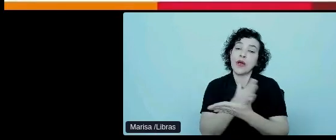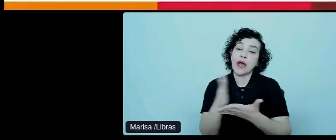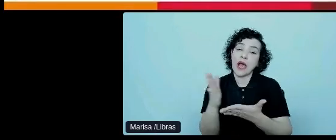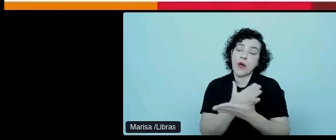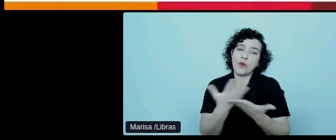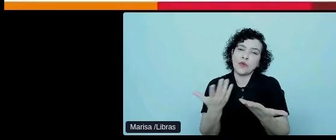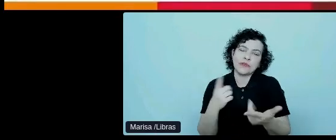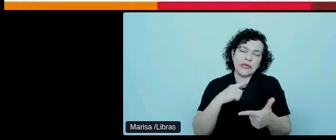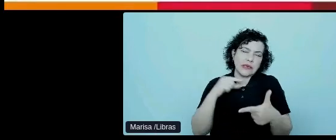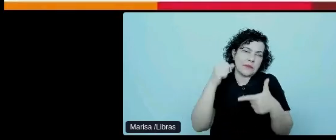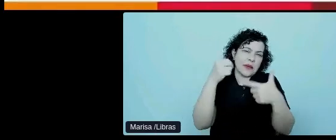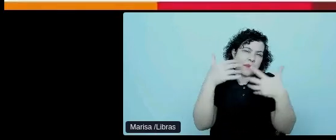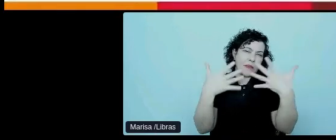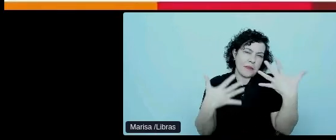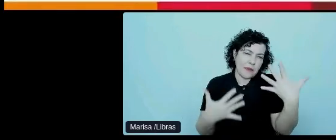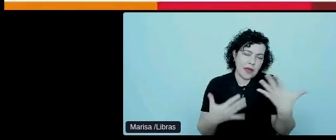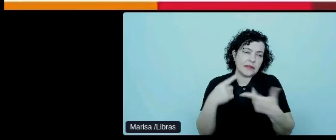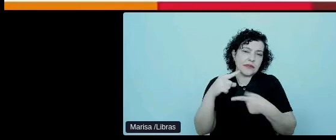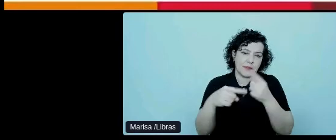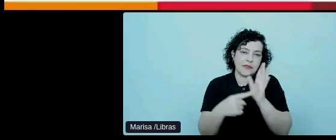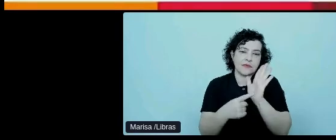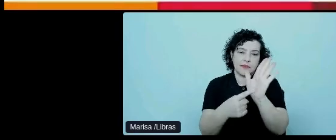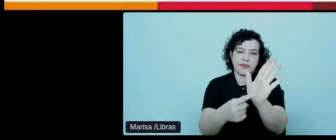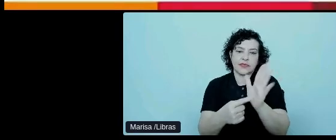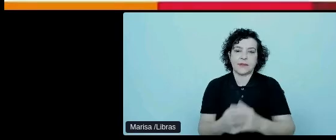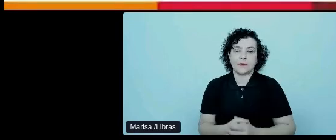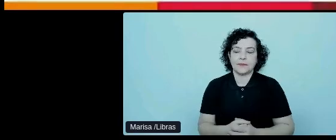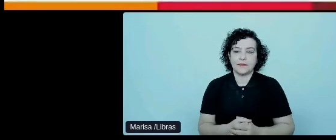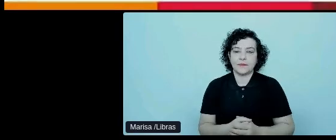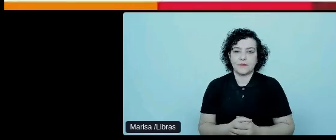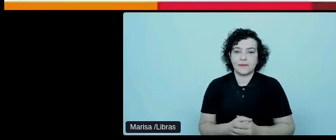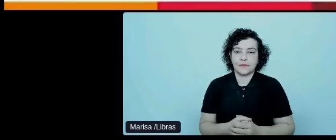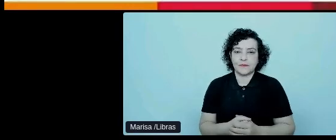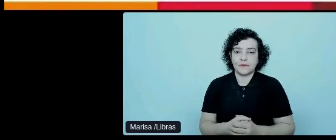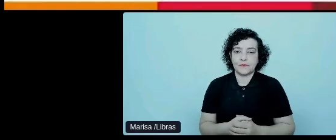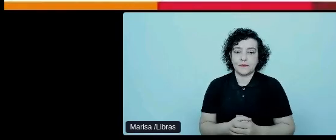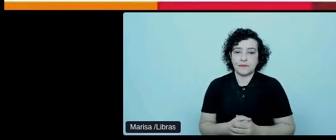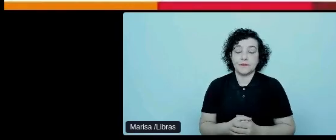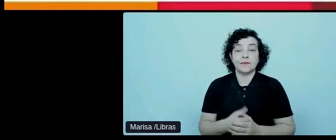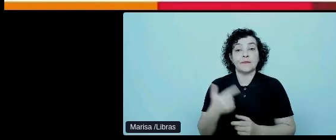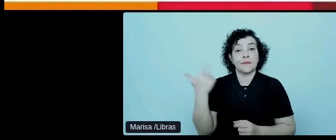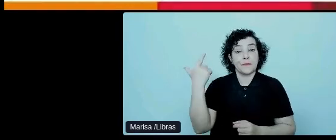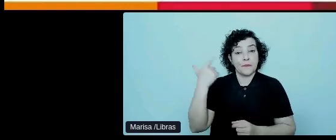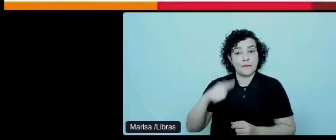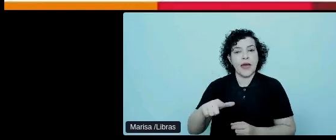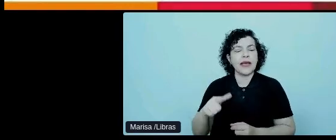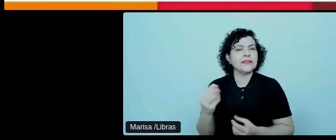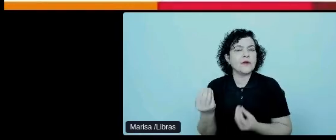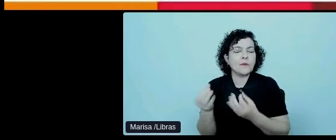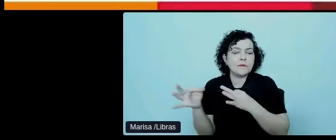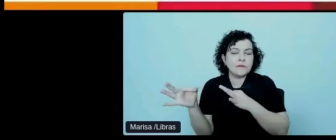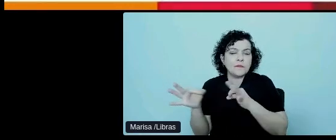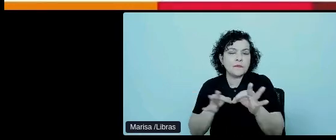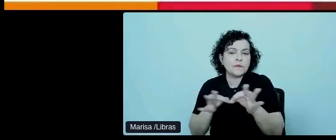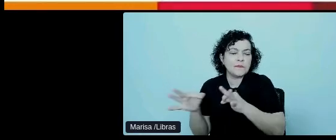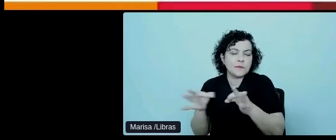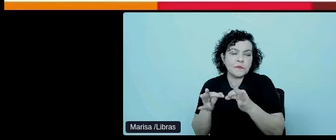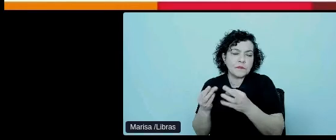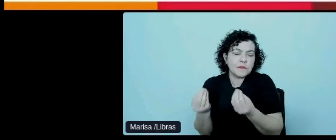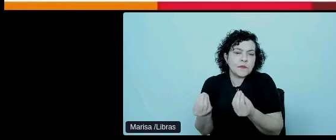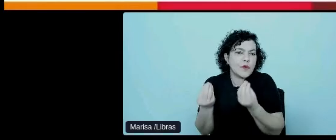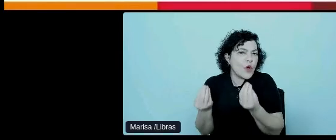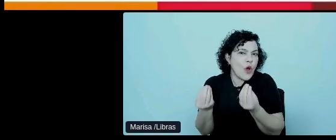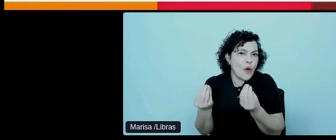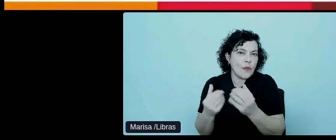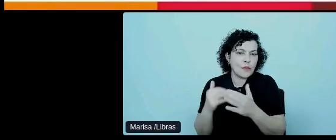vários exemplos. Daqui a pouco eu vou mostrar para vocês. Partindo dali, eu tenho como fazer. Como que eu vou fazer isso aqui